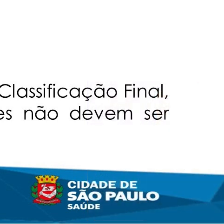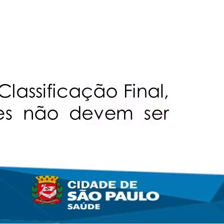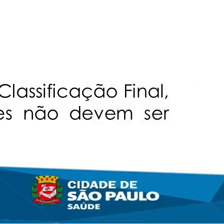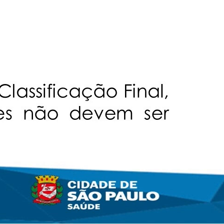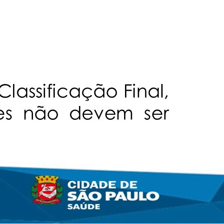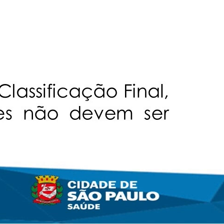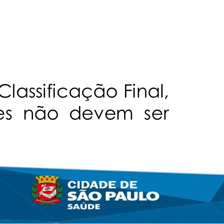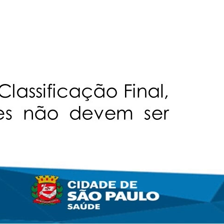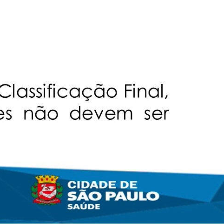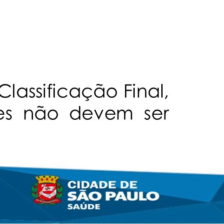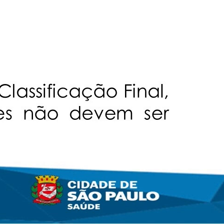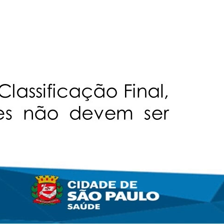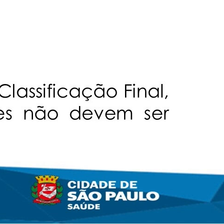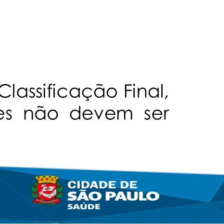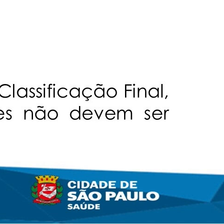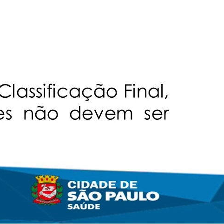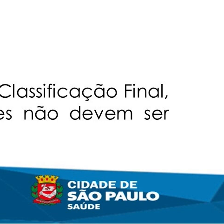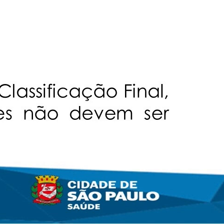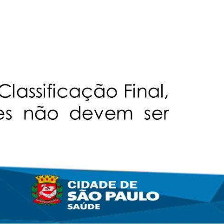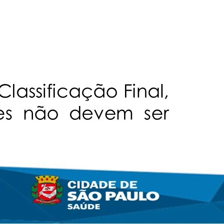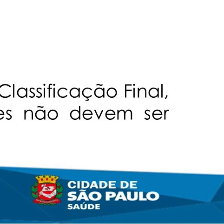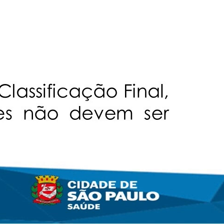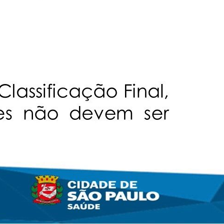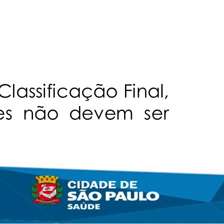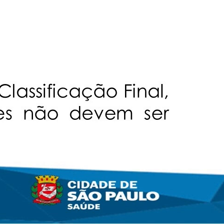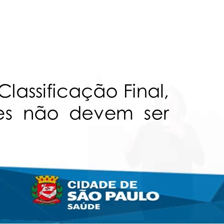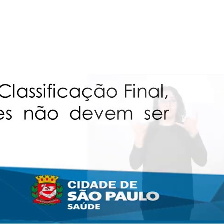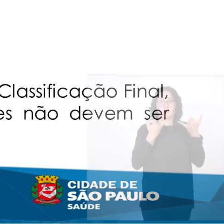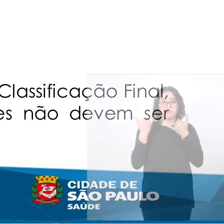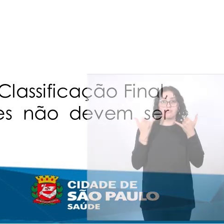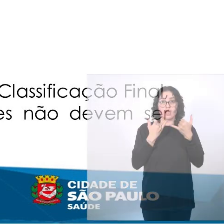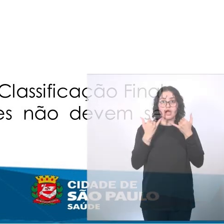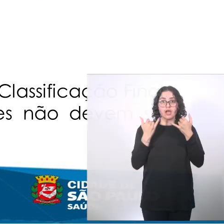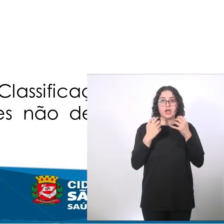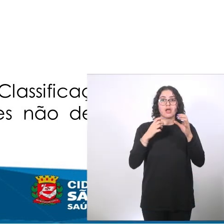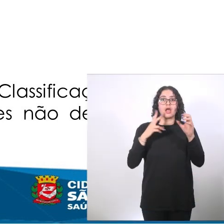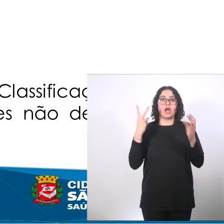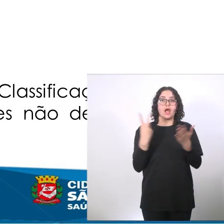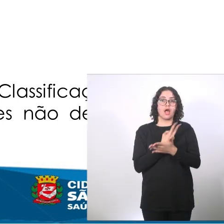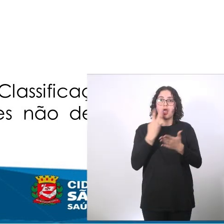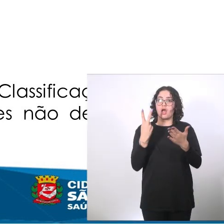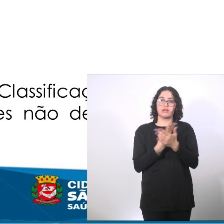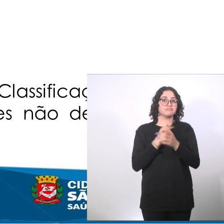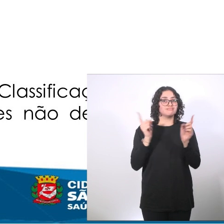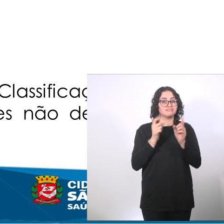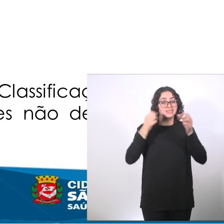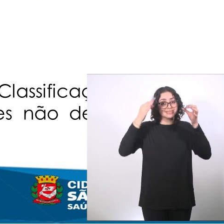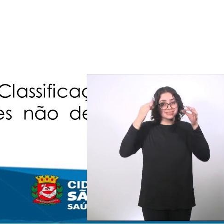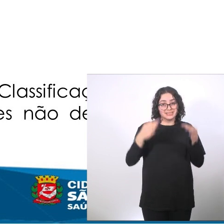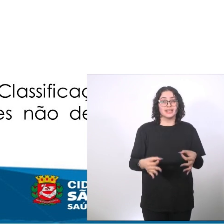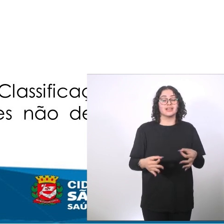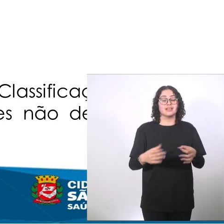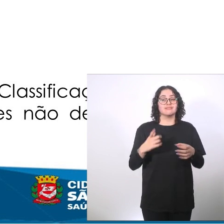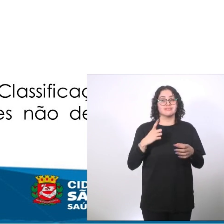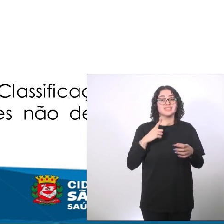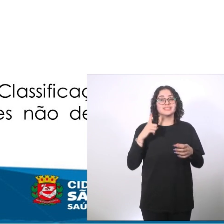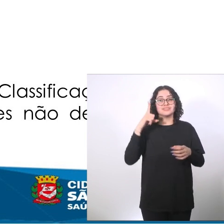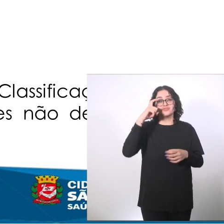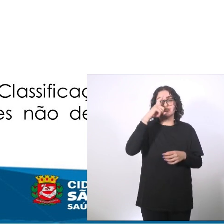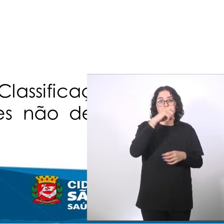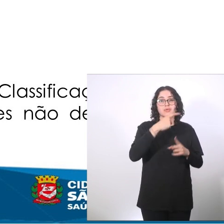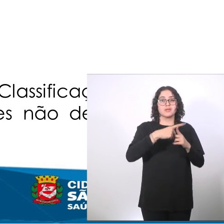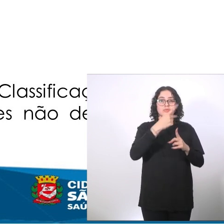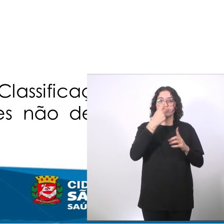ser adequadamente preenchidos e as informações não devem ser conflitantes. Nós temos tido aí algumas dificuldades